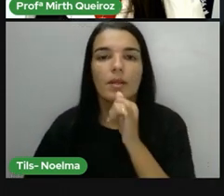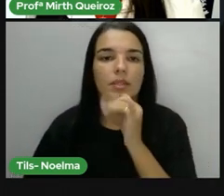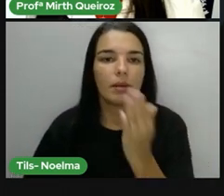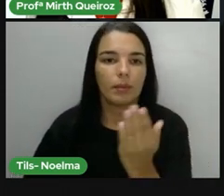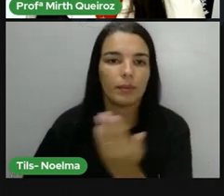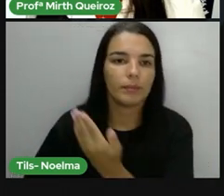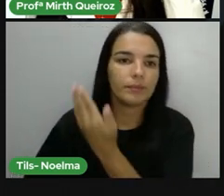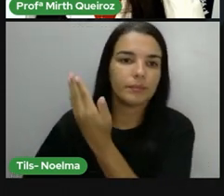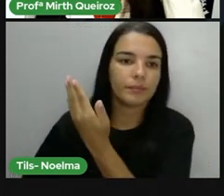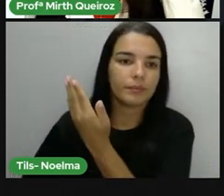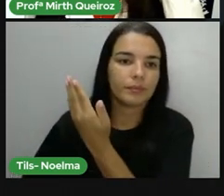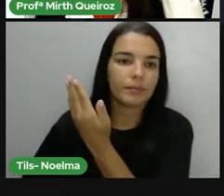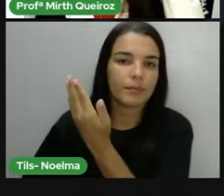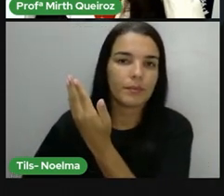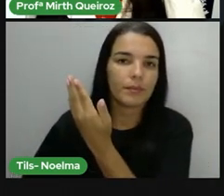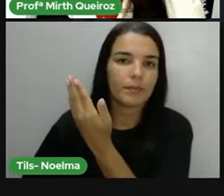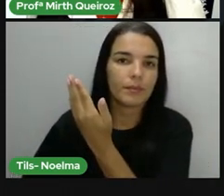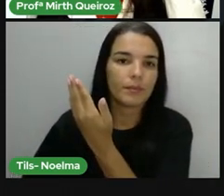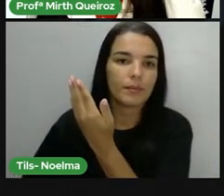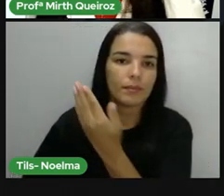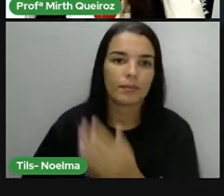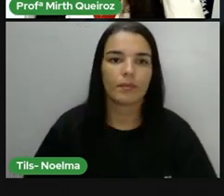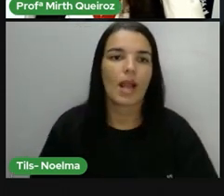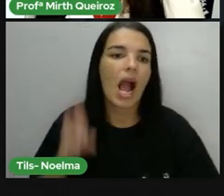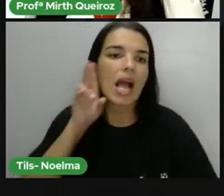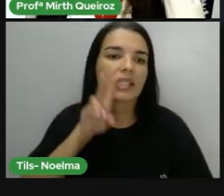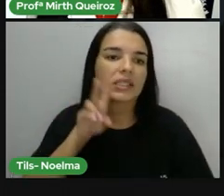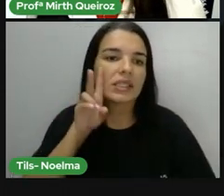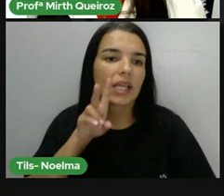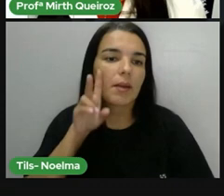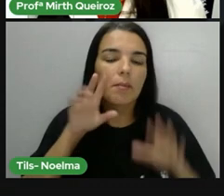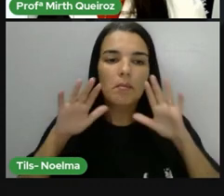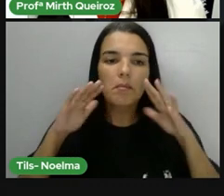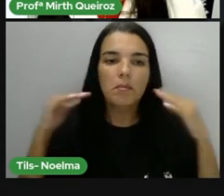Exemplos: assembleia, ideia,